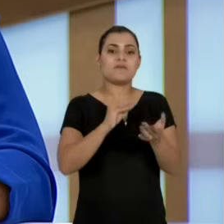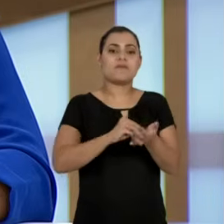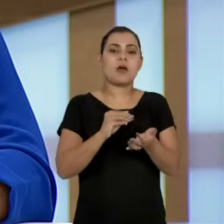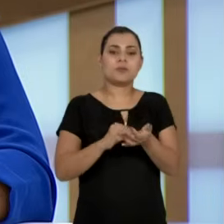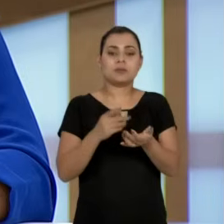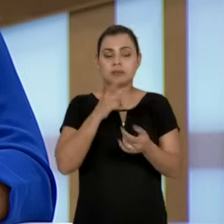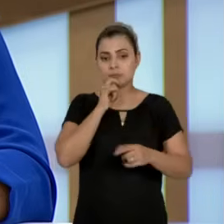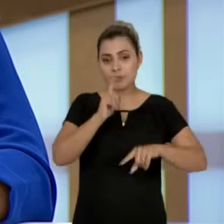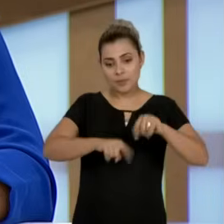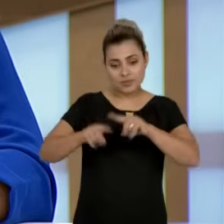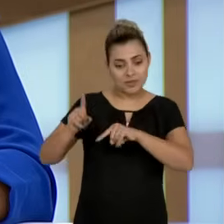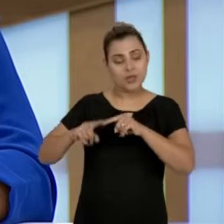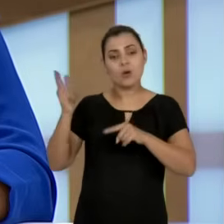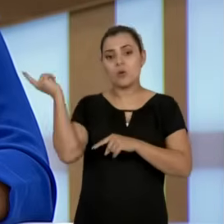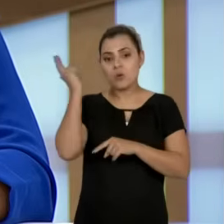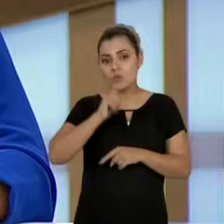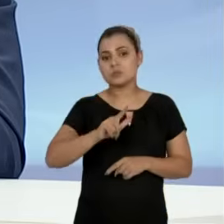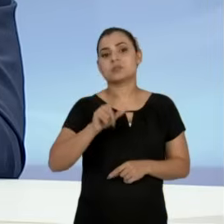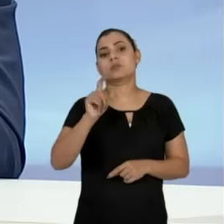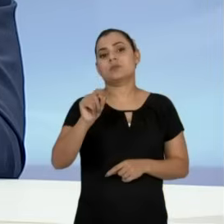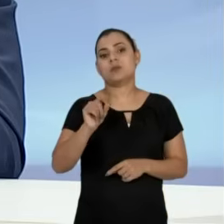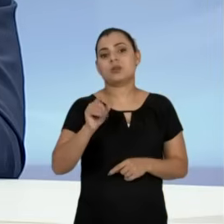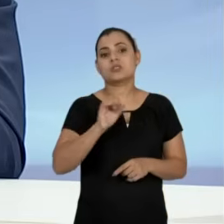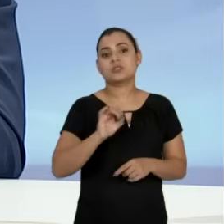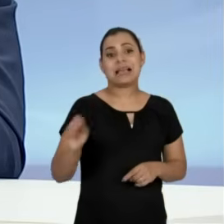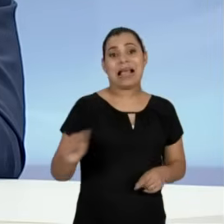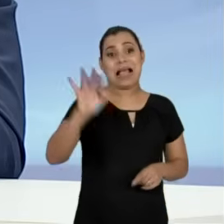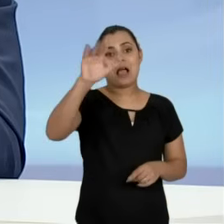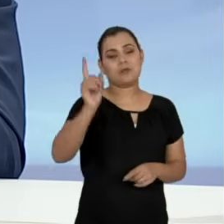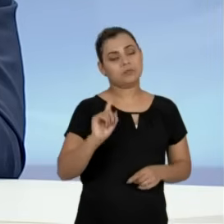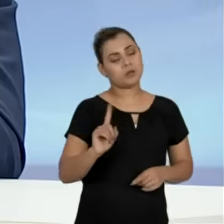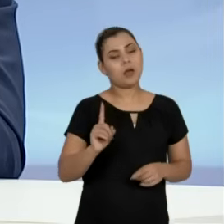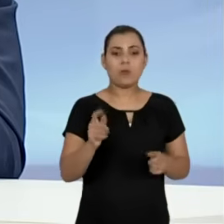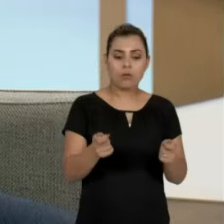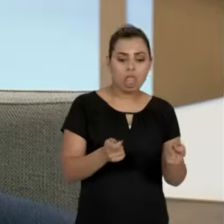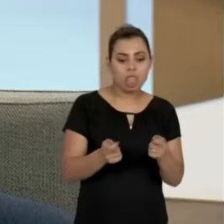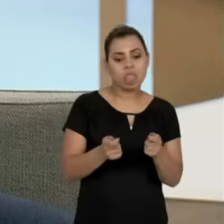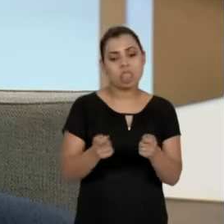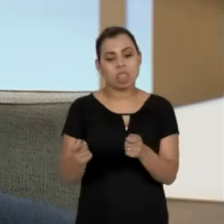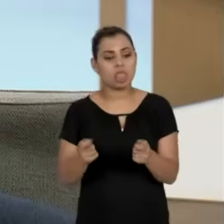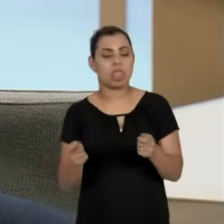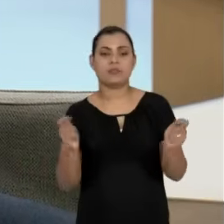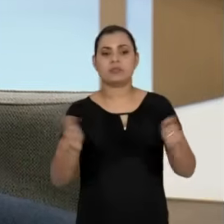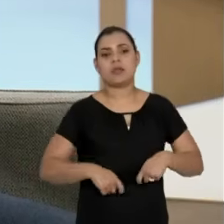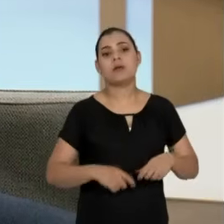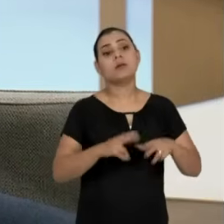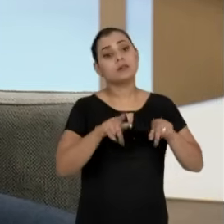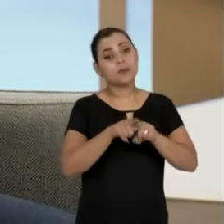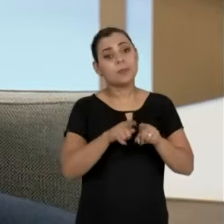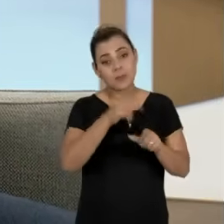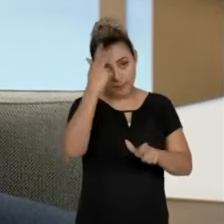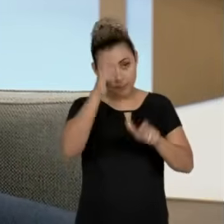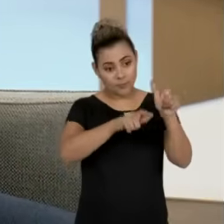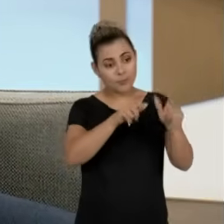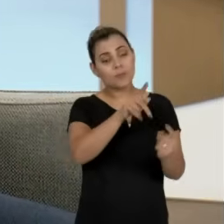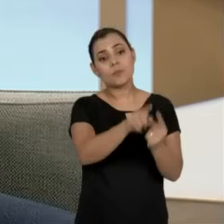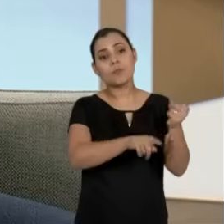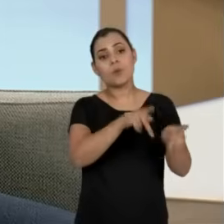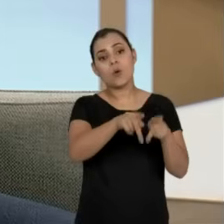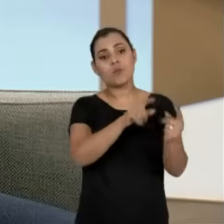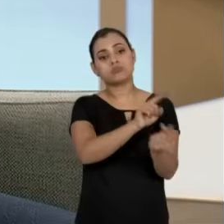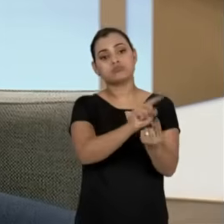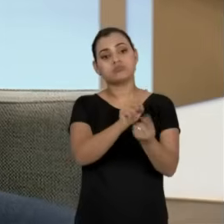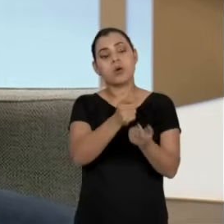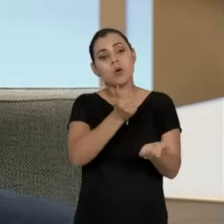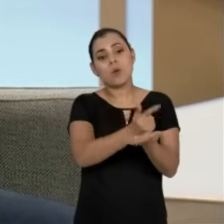esse produto possa ser escoado sem ficar muito caro, né? E falta sensibilidade do consumidor na hora de comprar coisa. Então,